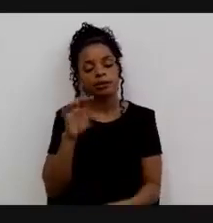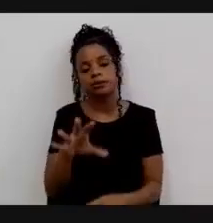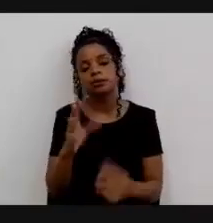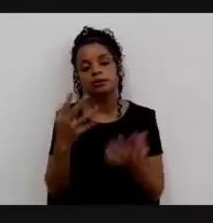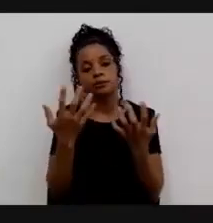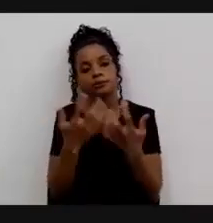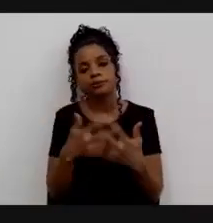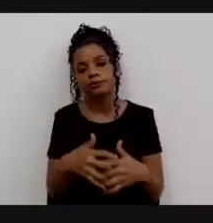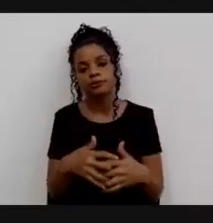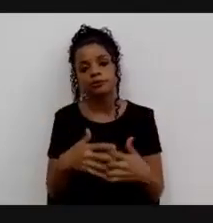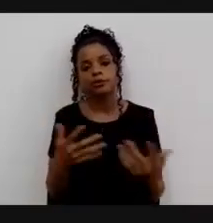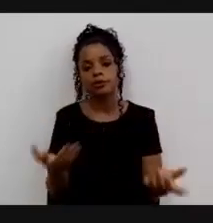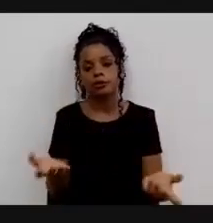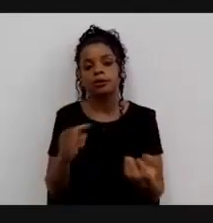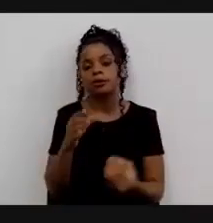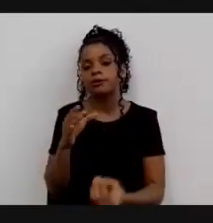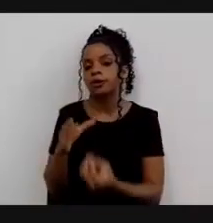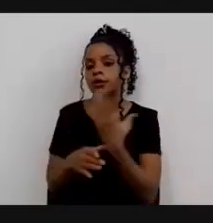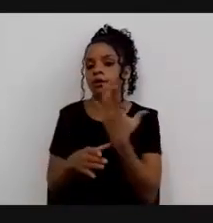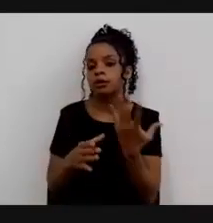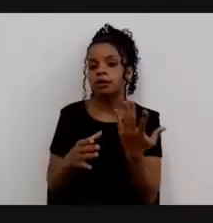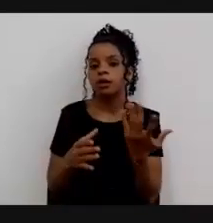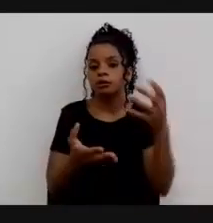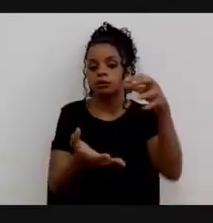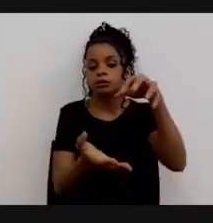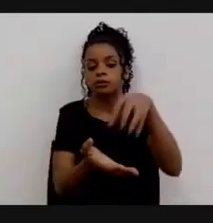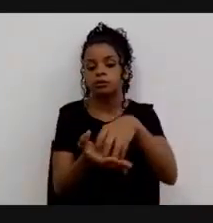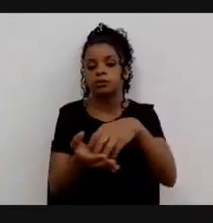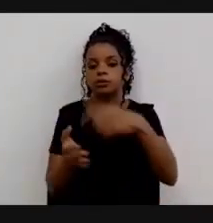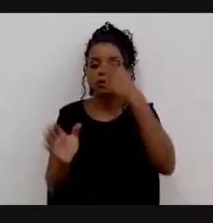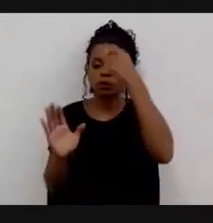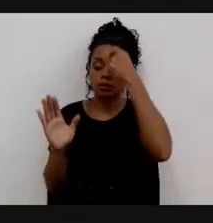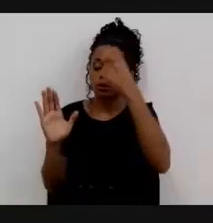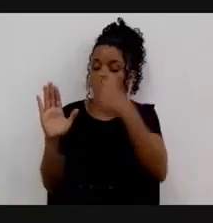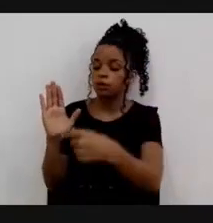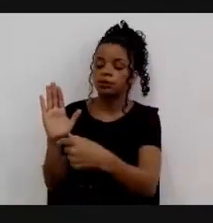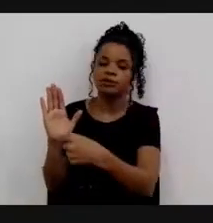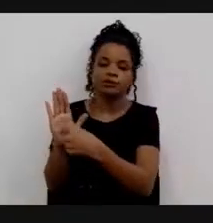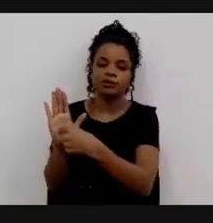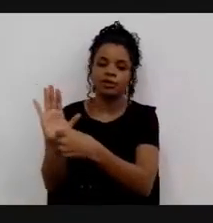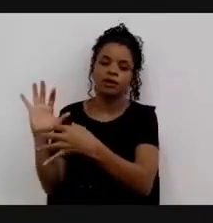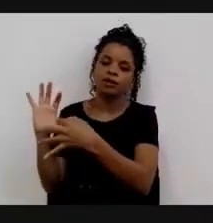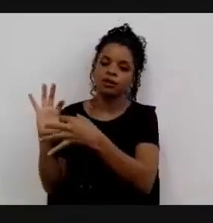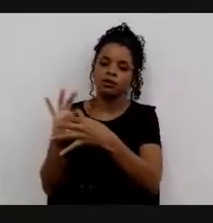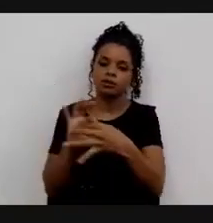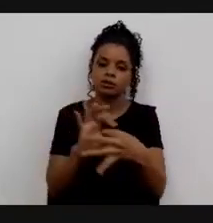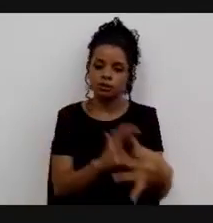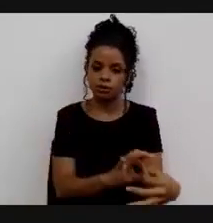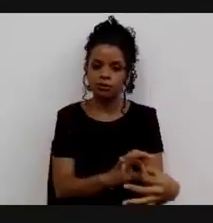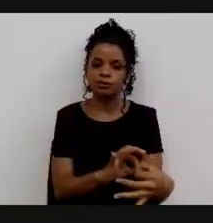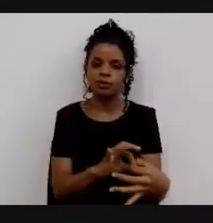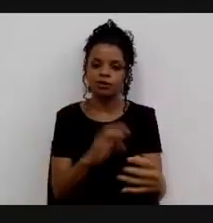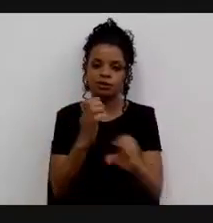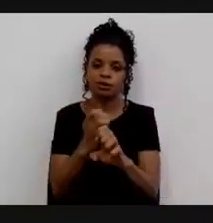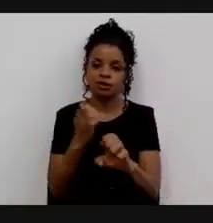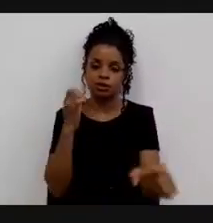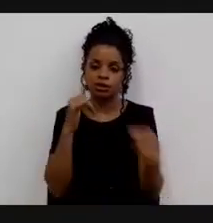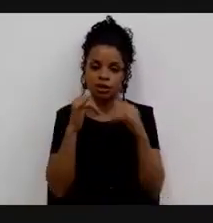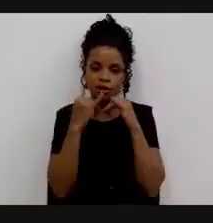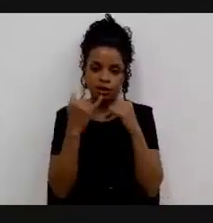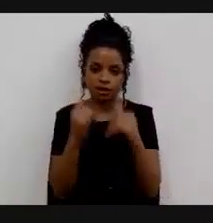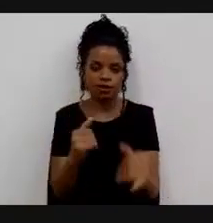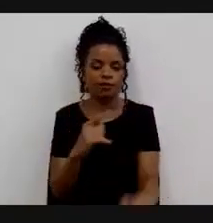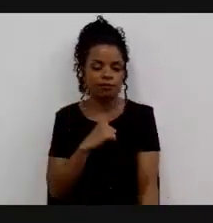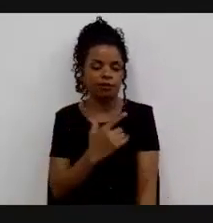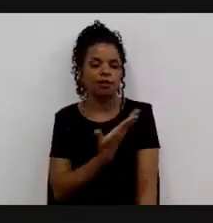de Brasília já vai estar sendo criado um núcleo de inteligência artificial, justamente nesse contexto do departamento de engenharia elétrica. Nós temos